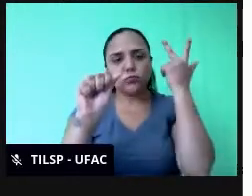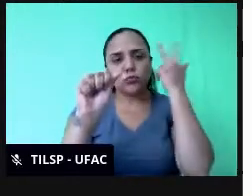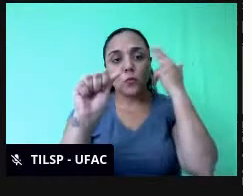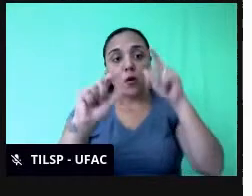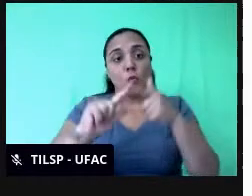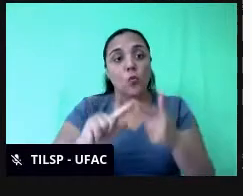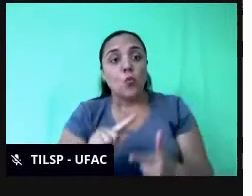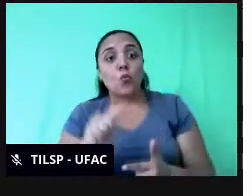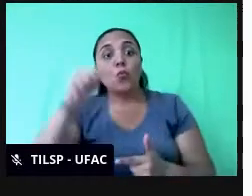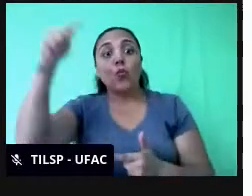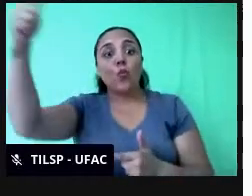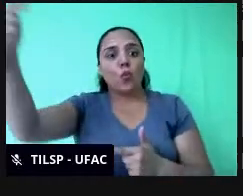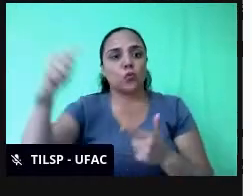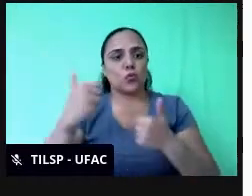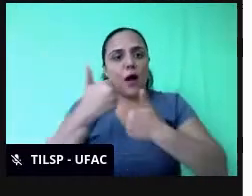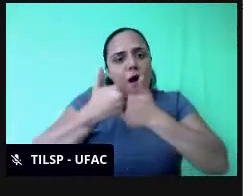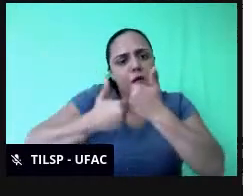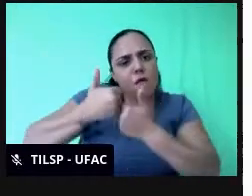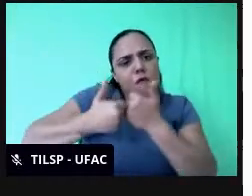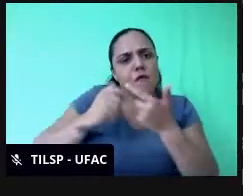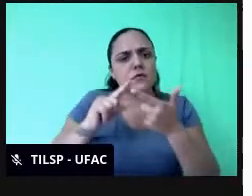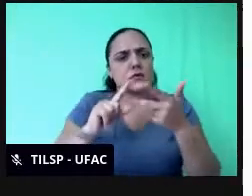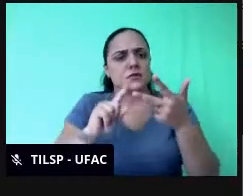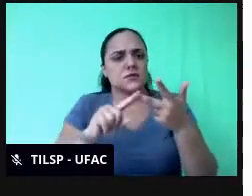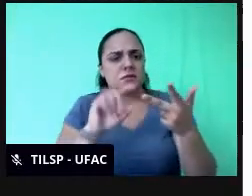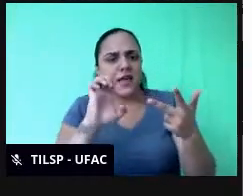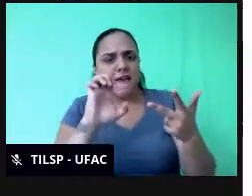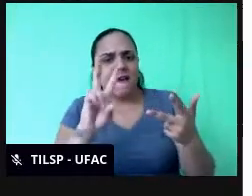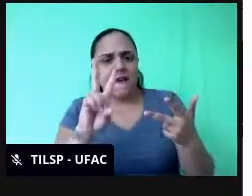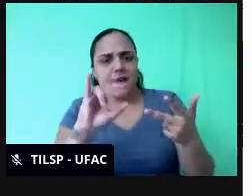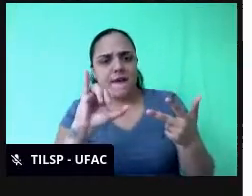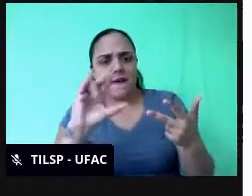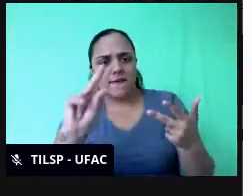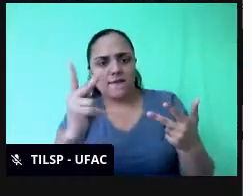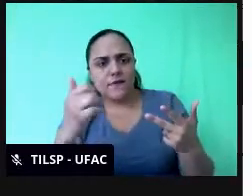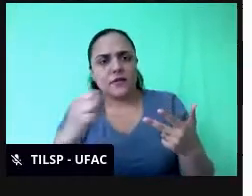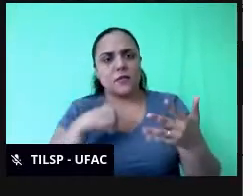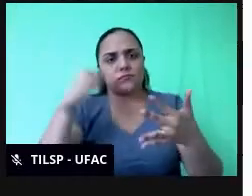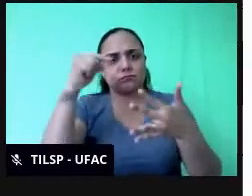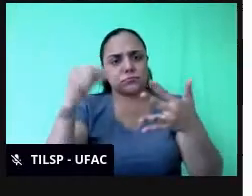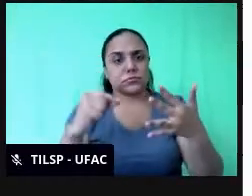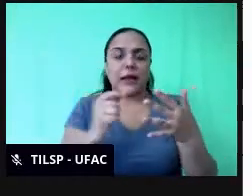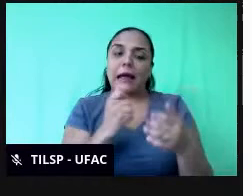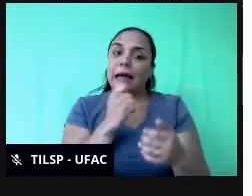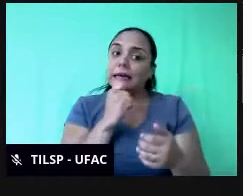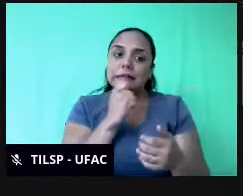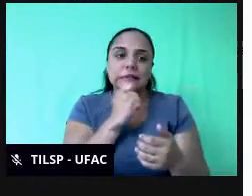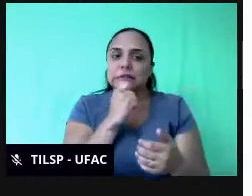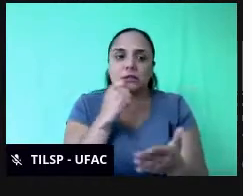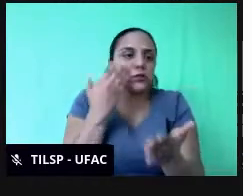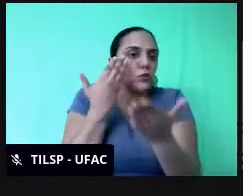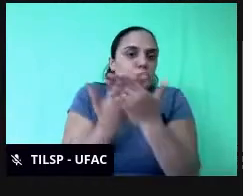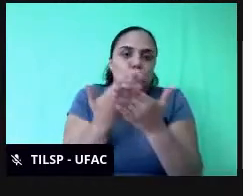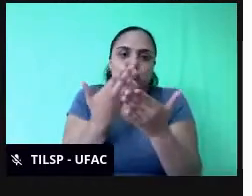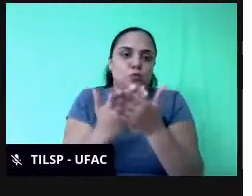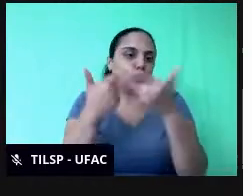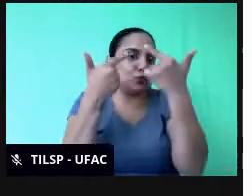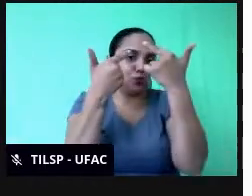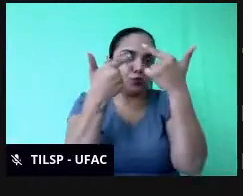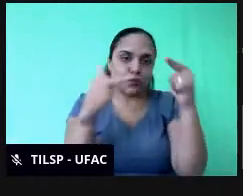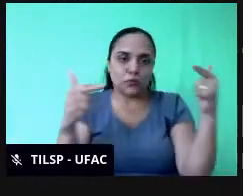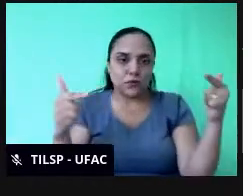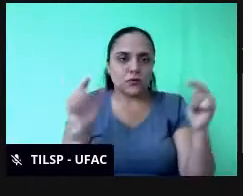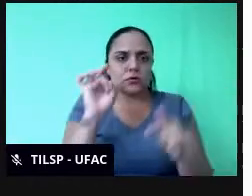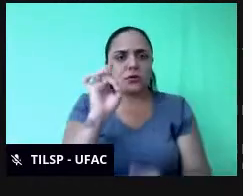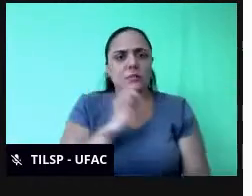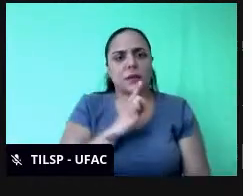de ervilha, de arroz, de amêndoas e também o mix. Temos, dos poucos que temos disponíveis,